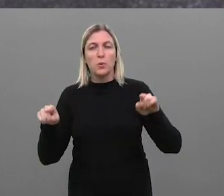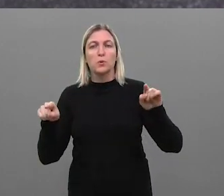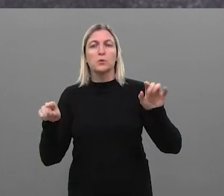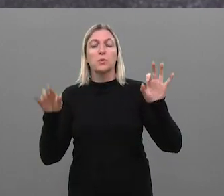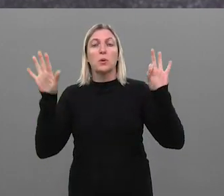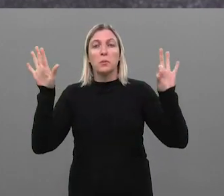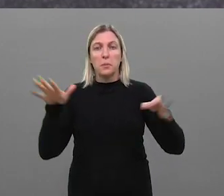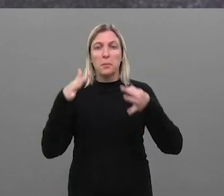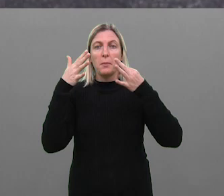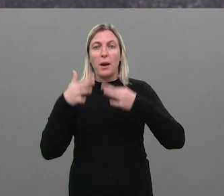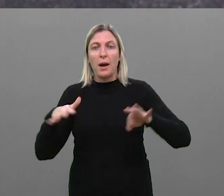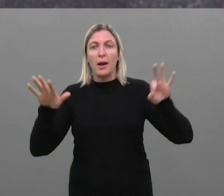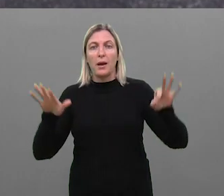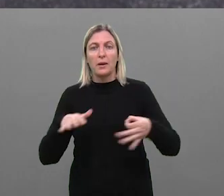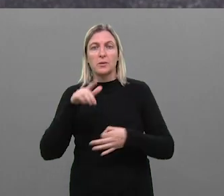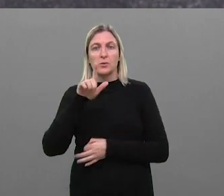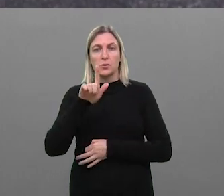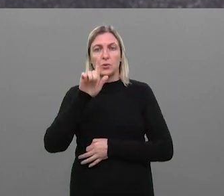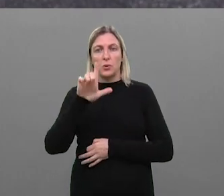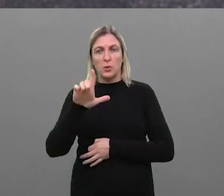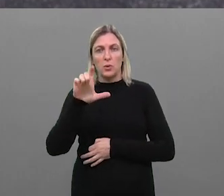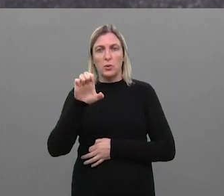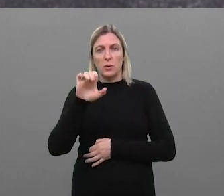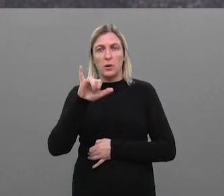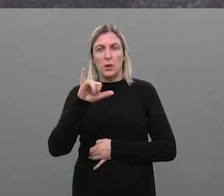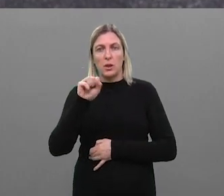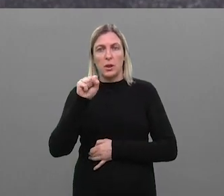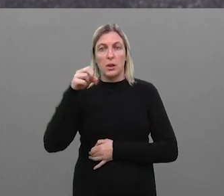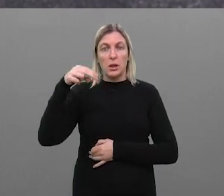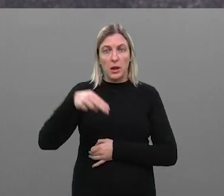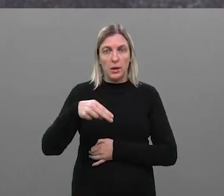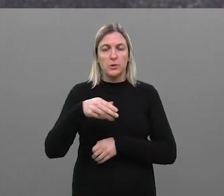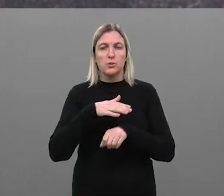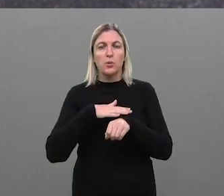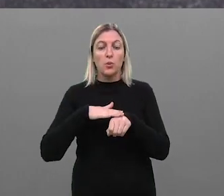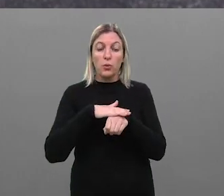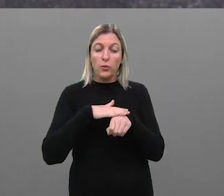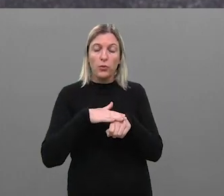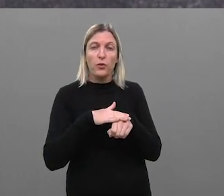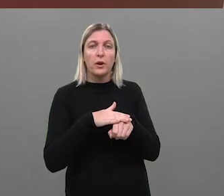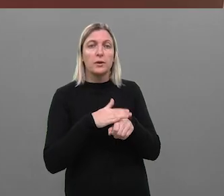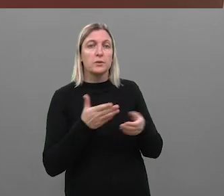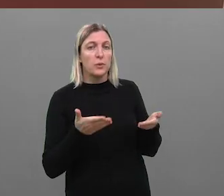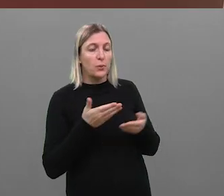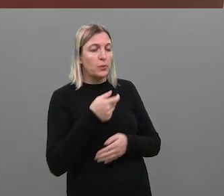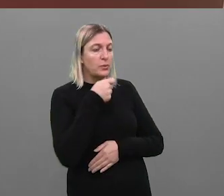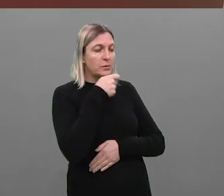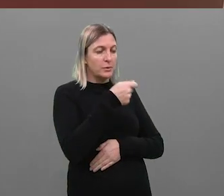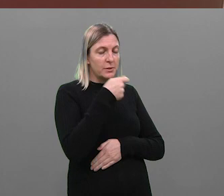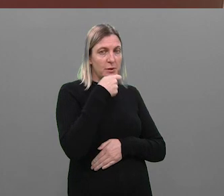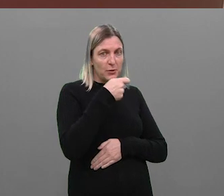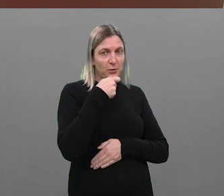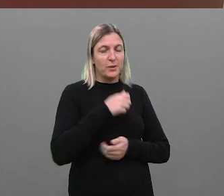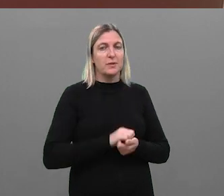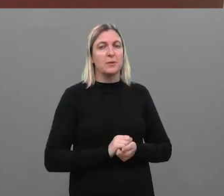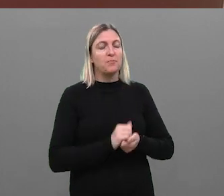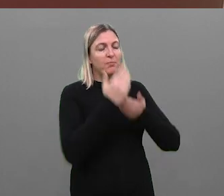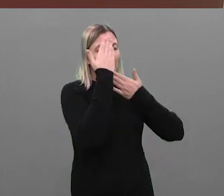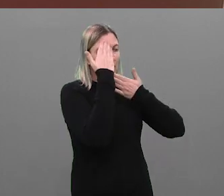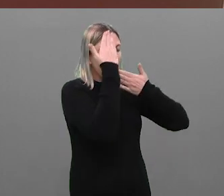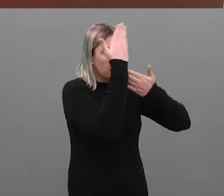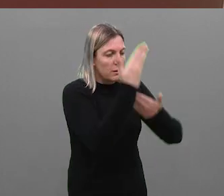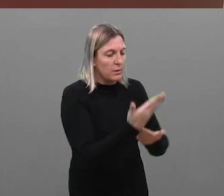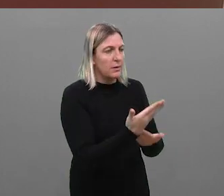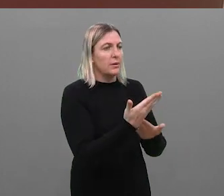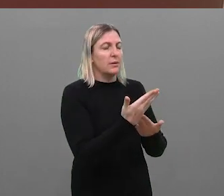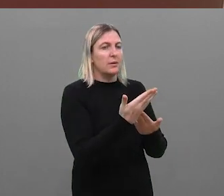gon Juliano voov nosso convidado de hoje no Café TV Câmara Olá gon te agradeço